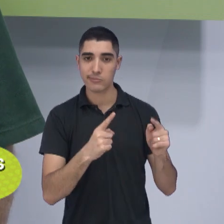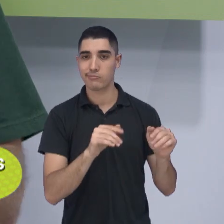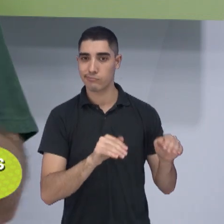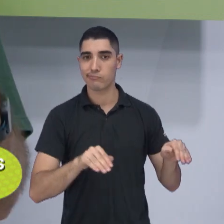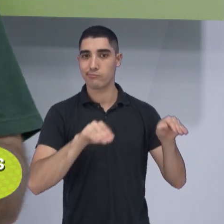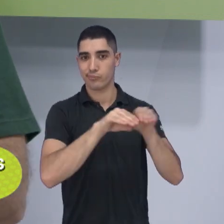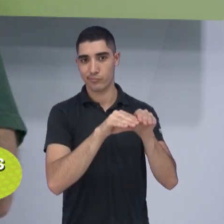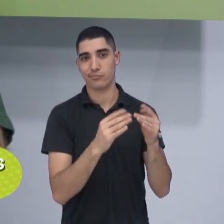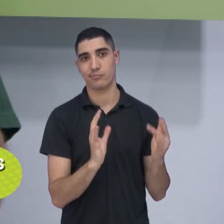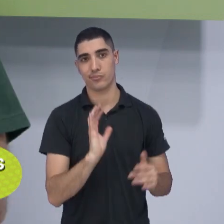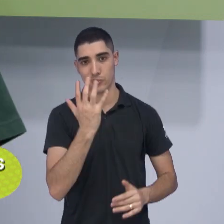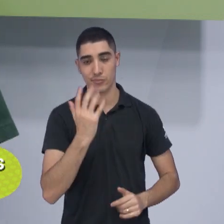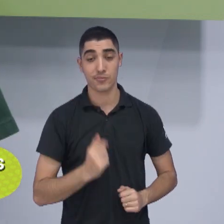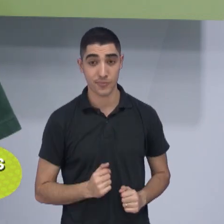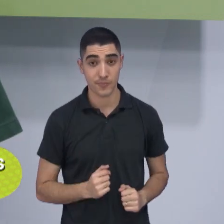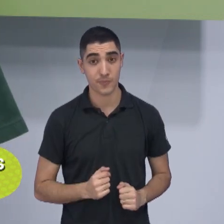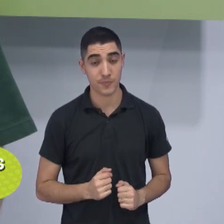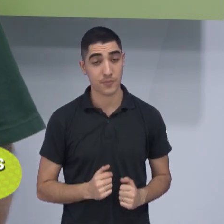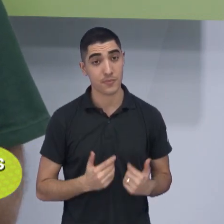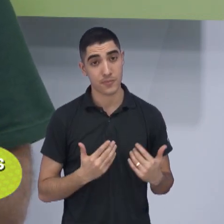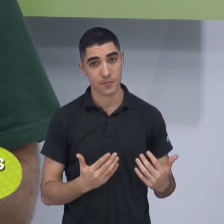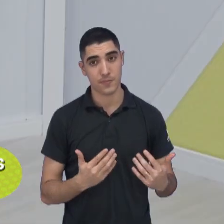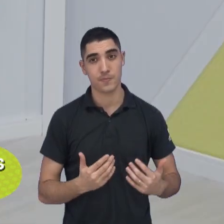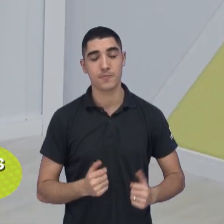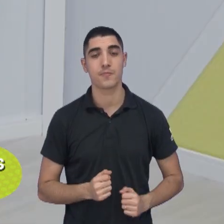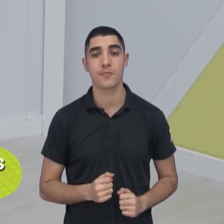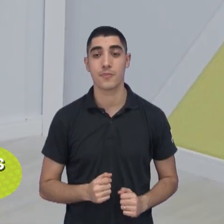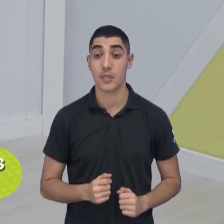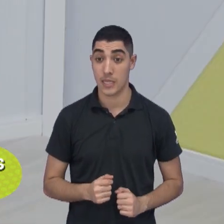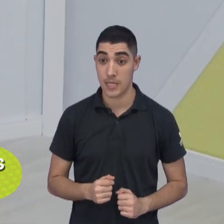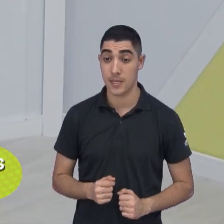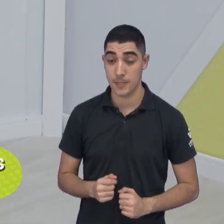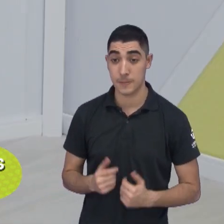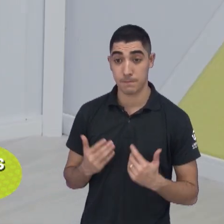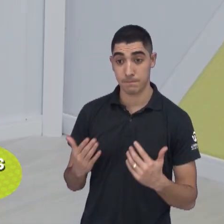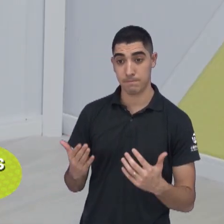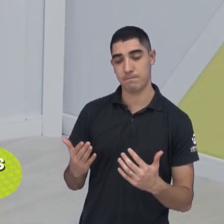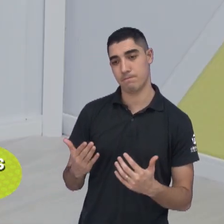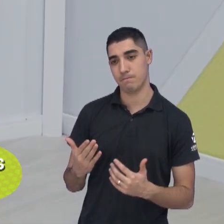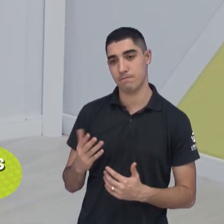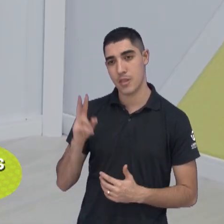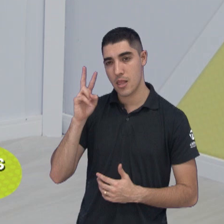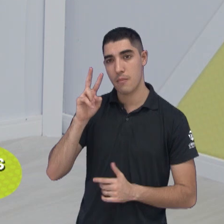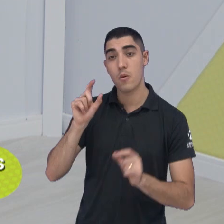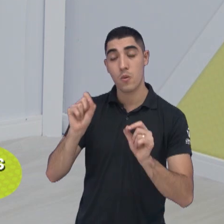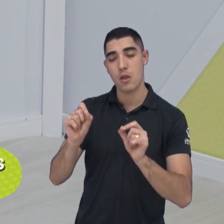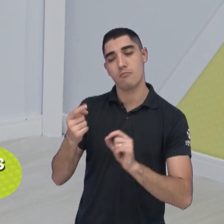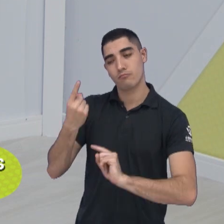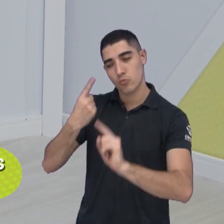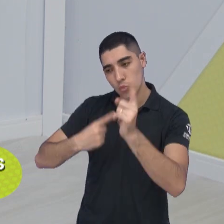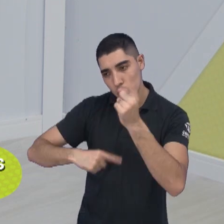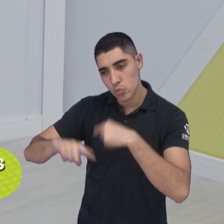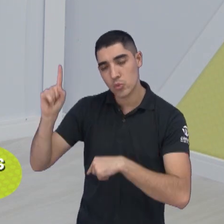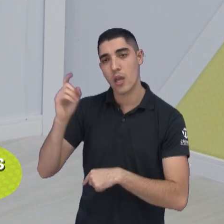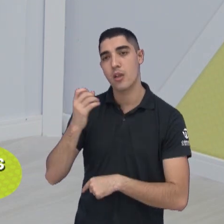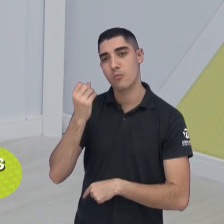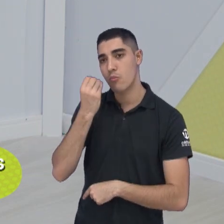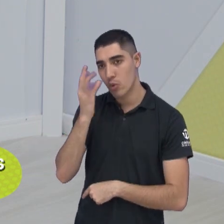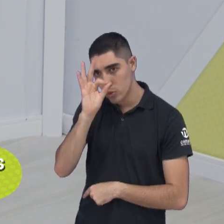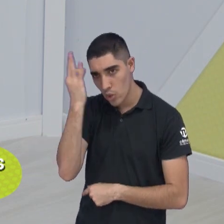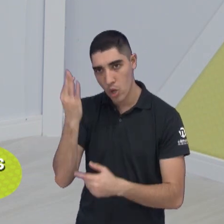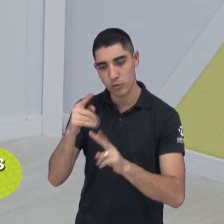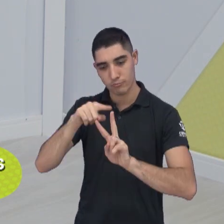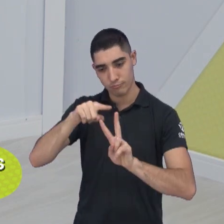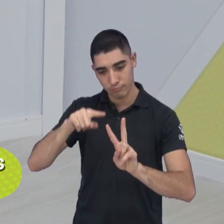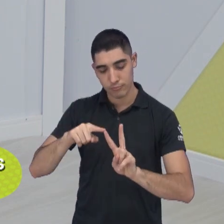nível de qualquer outra primeira divisão de outro estado. Pois é. Reiterando então, sucesso, sorte, conte com a gente.